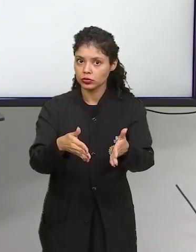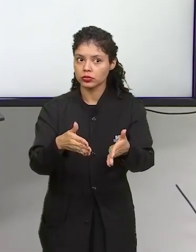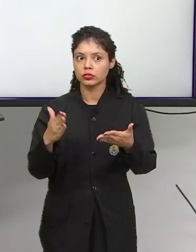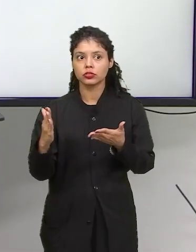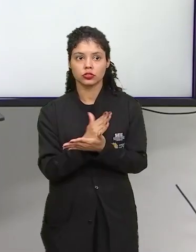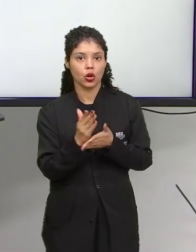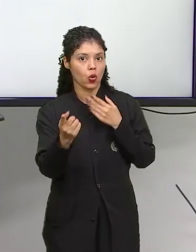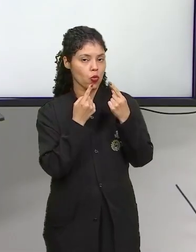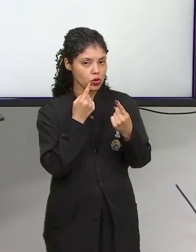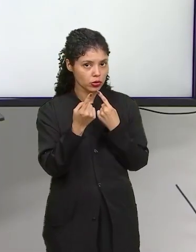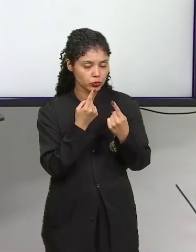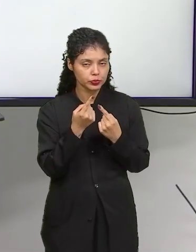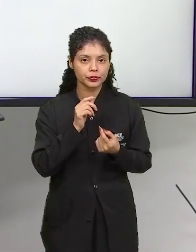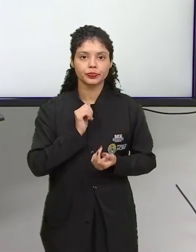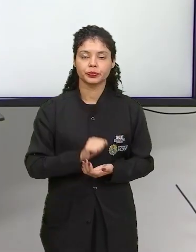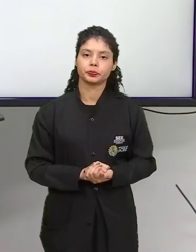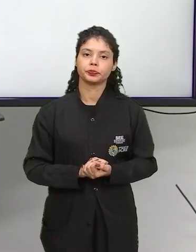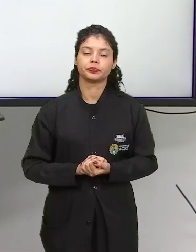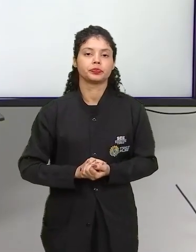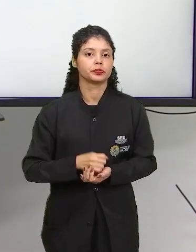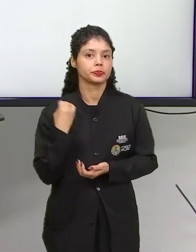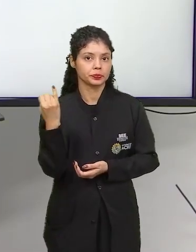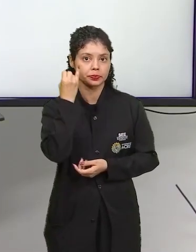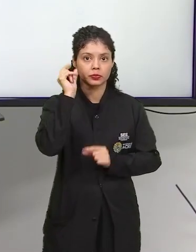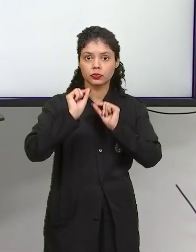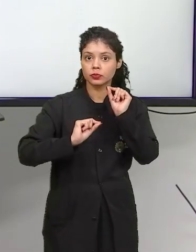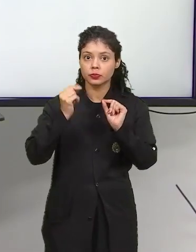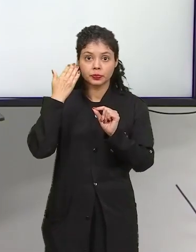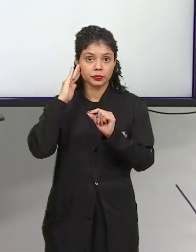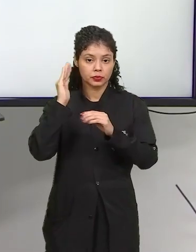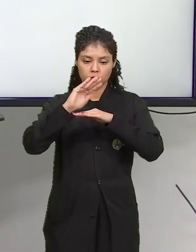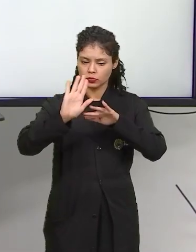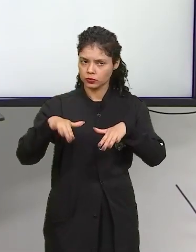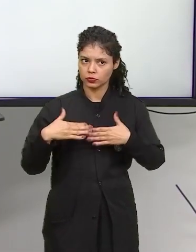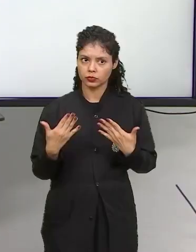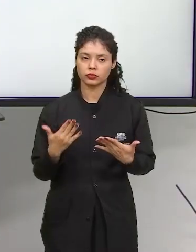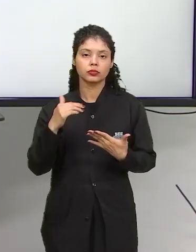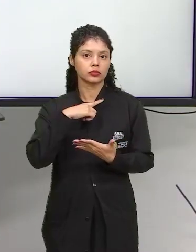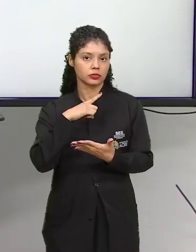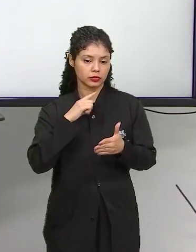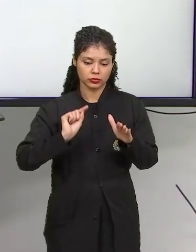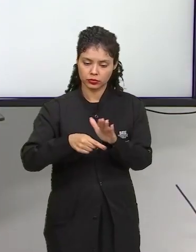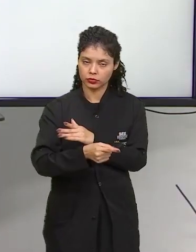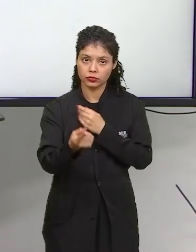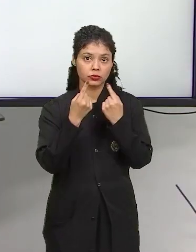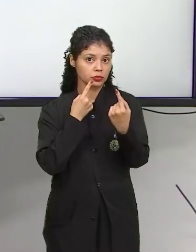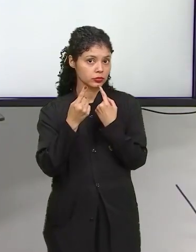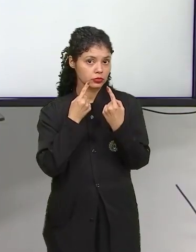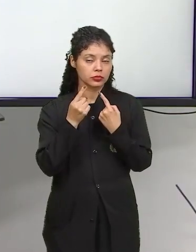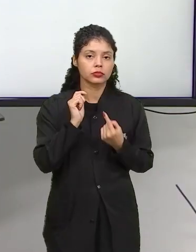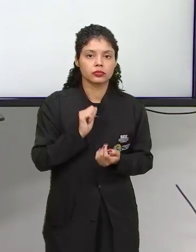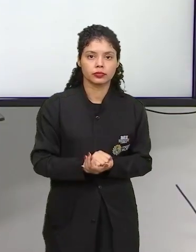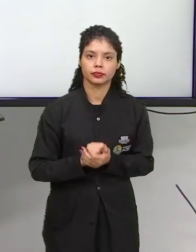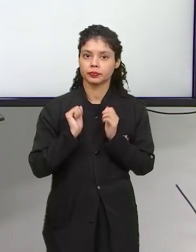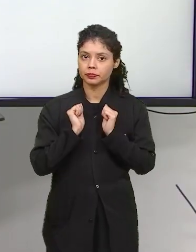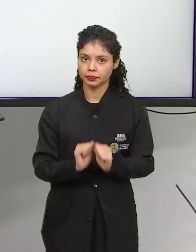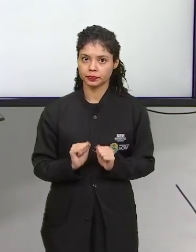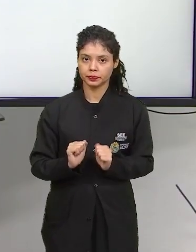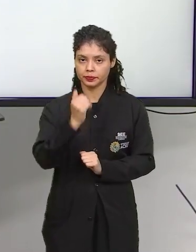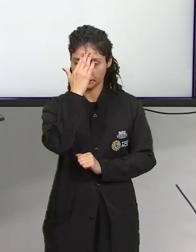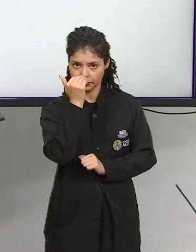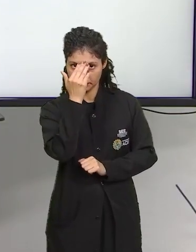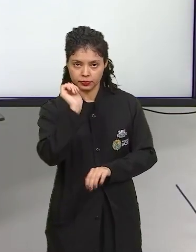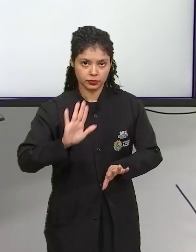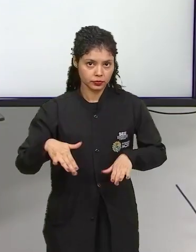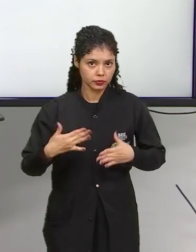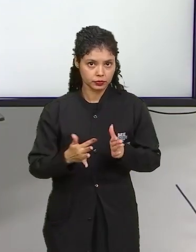uma comunicação. Por isso é importante a gente entender quais são os elementos que estão dentro dessa comunicação para poder saber